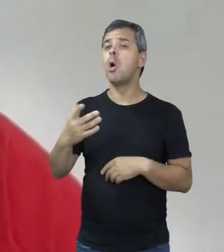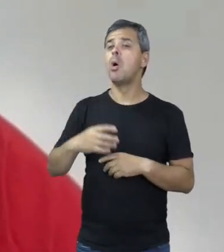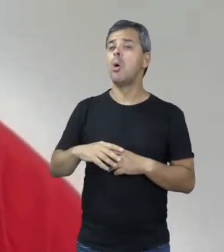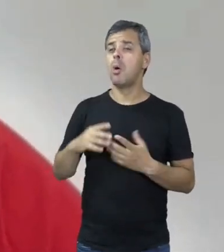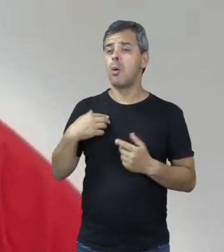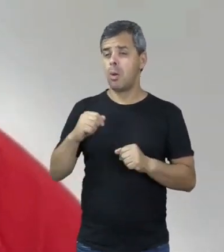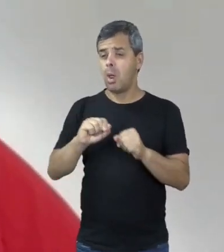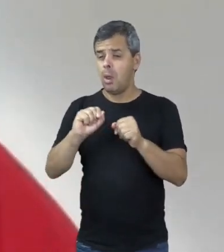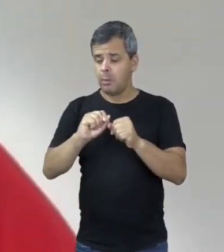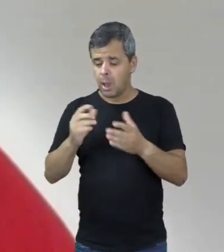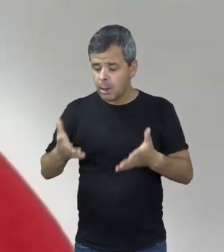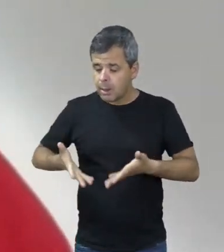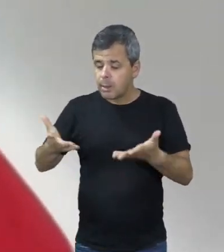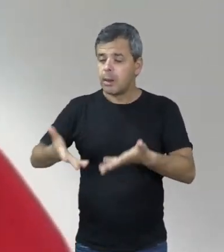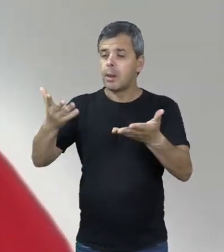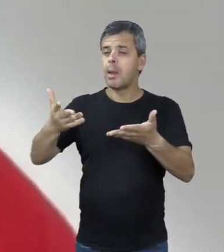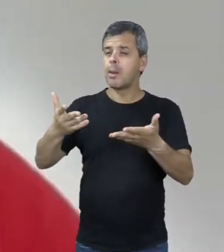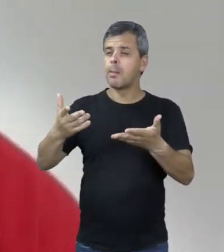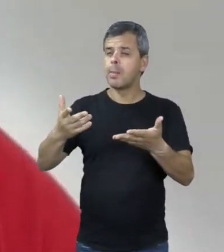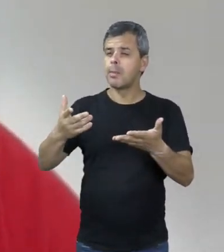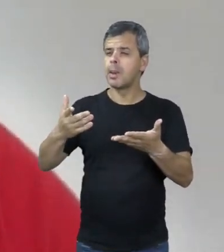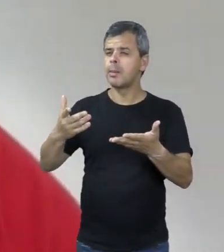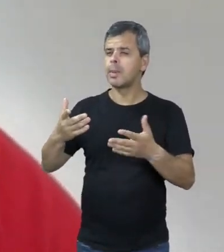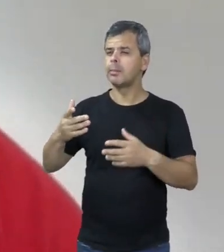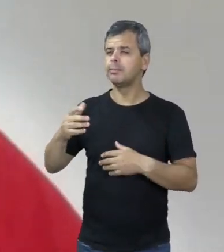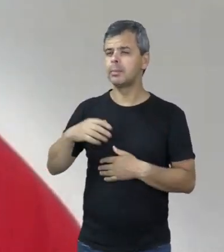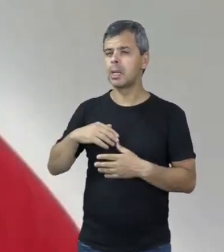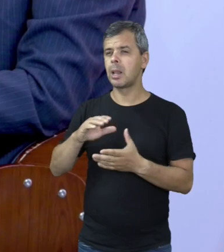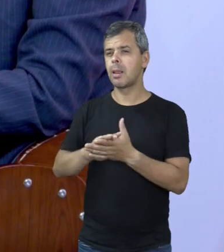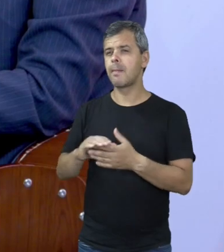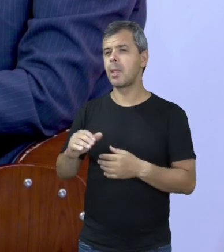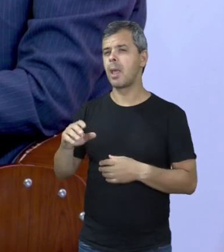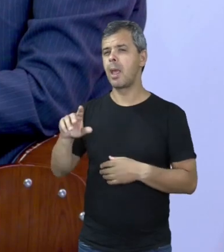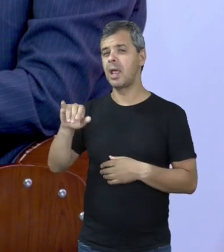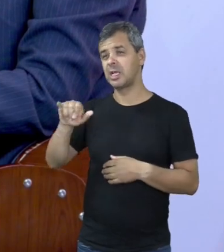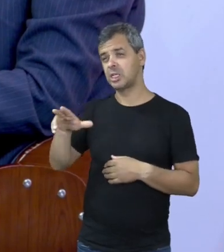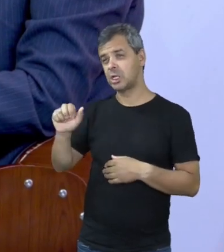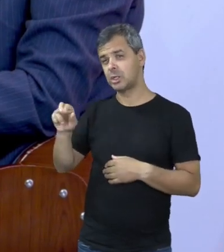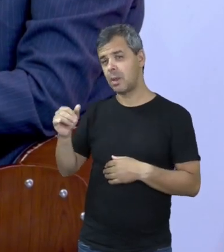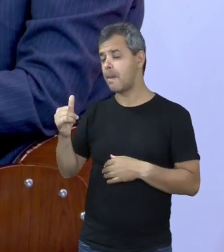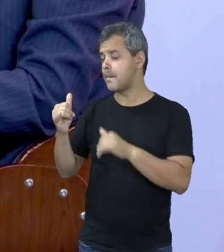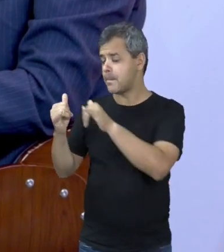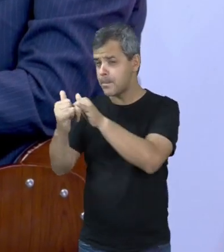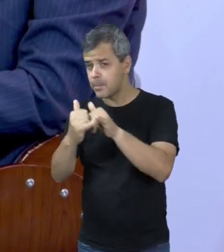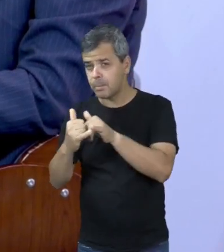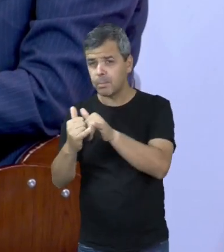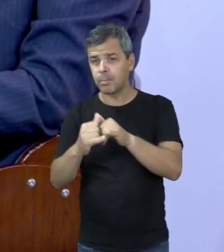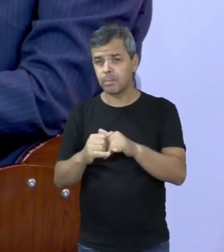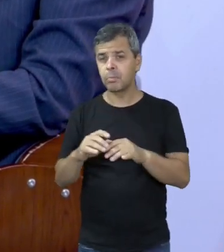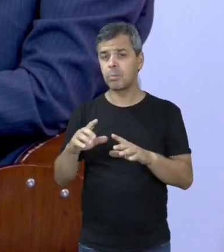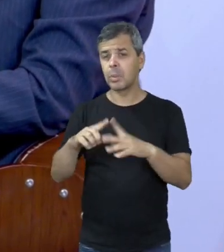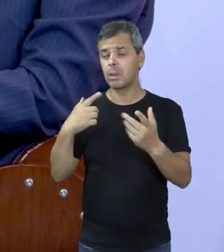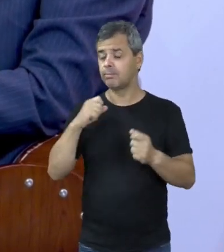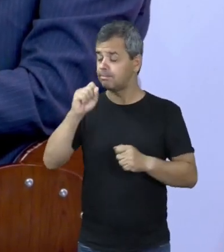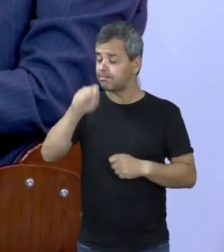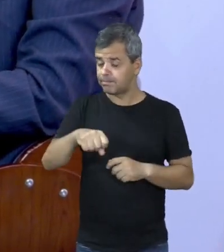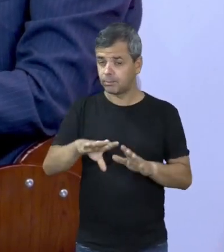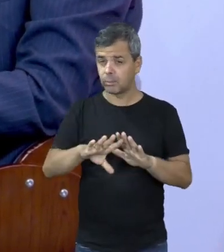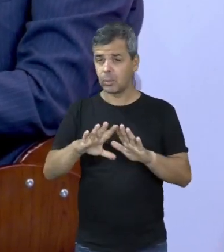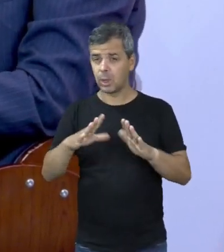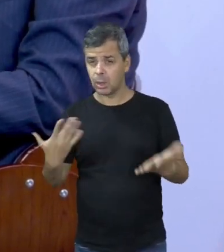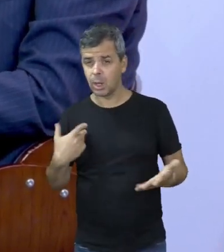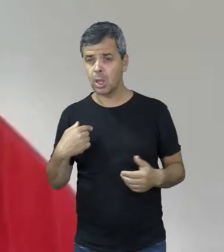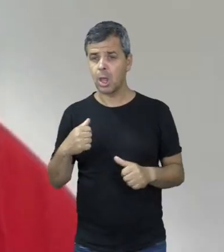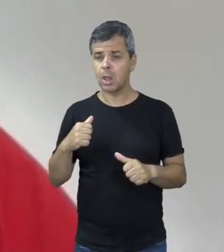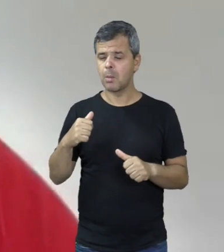está podendo dar tantas alegrias como a primeira-dama Tá perdoado. de um quilate, tá perdoado. Espero que sim, mas assim, pelo menos